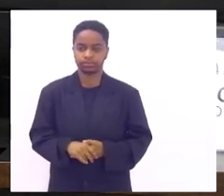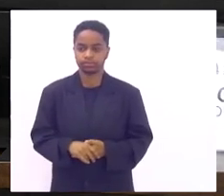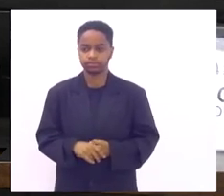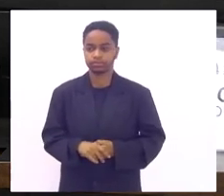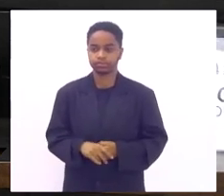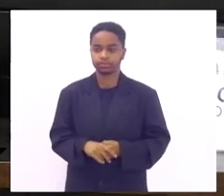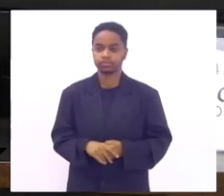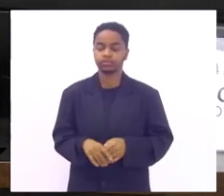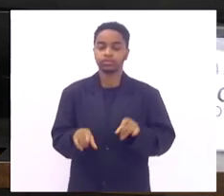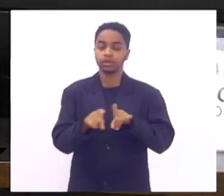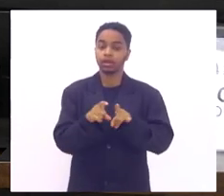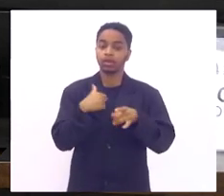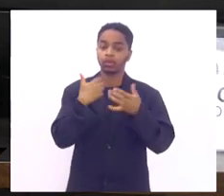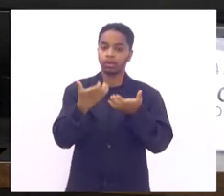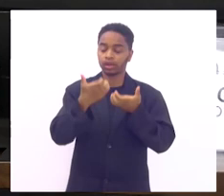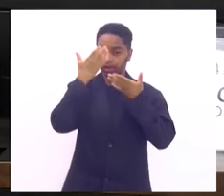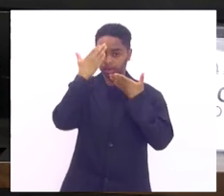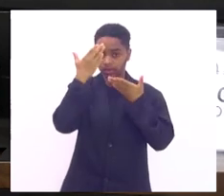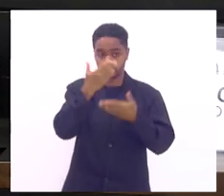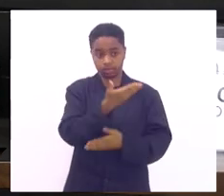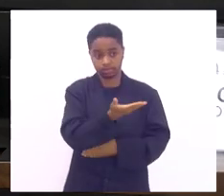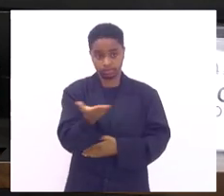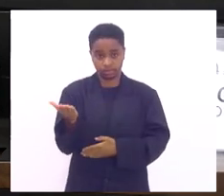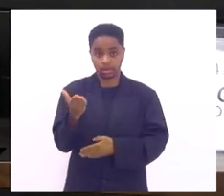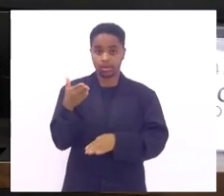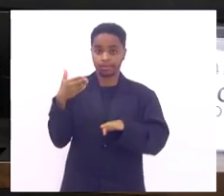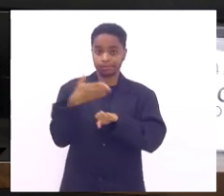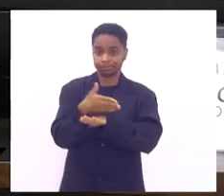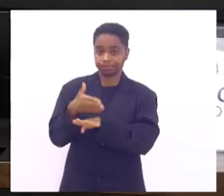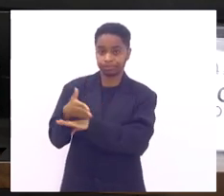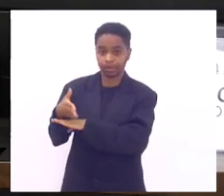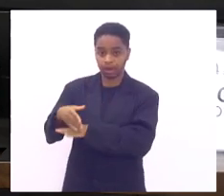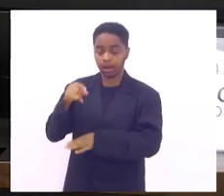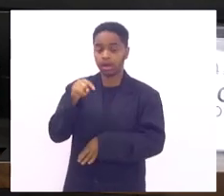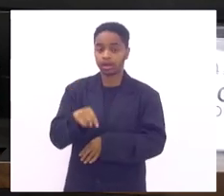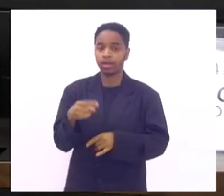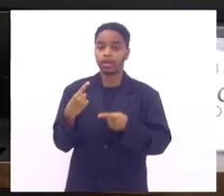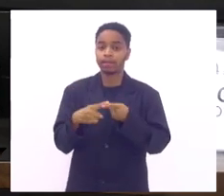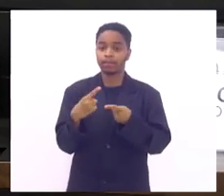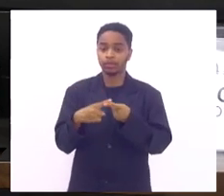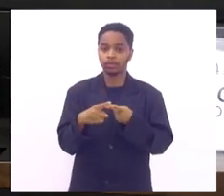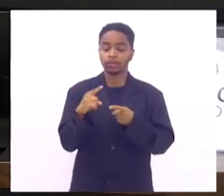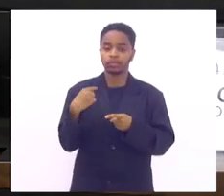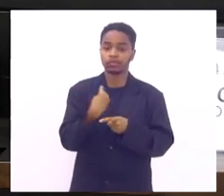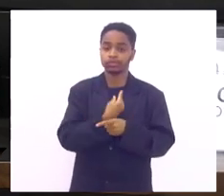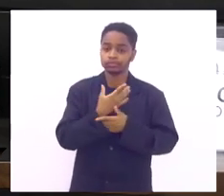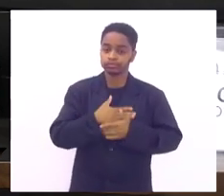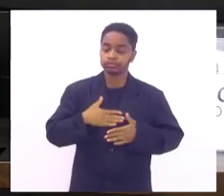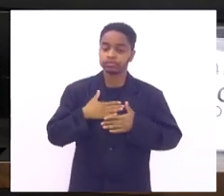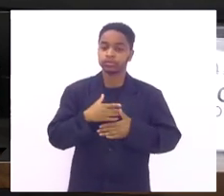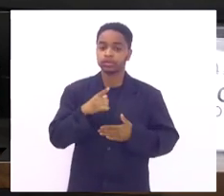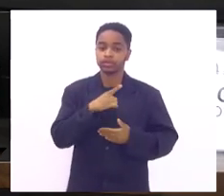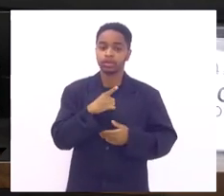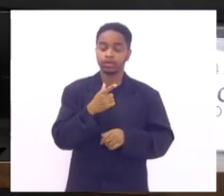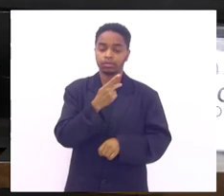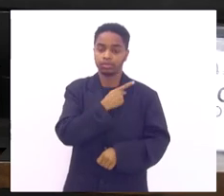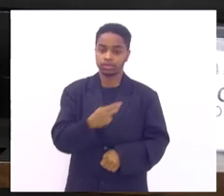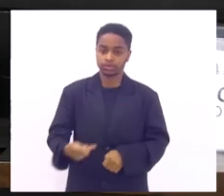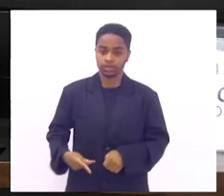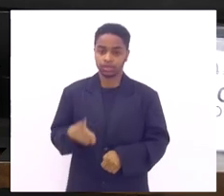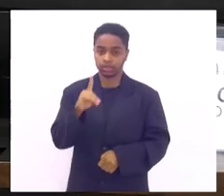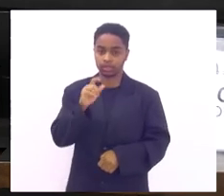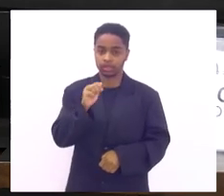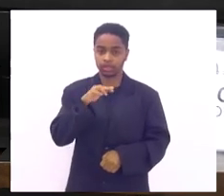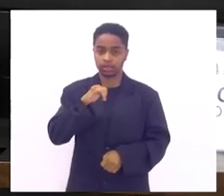Quero agradecer as pessoas que aqui compõem a mesa, a gente ter a honra de ter o presidente Daniel Coelho da FENACON aqui com a